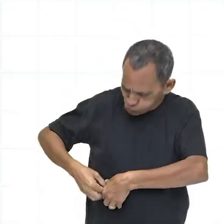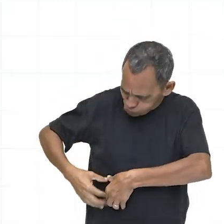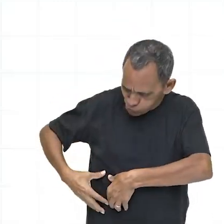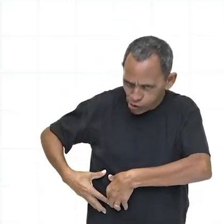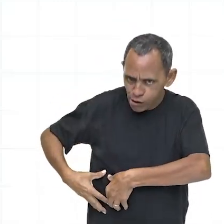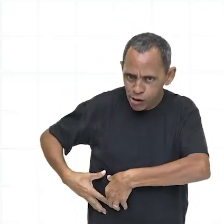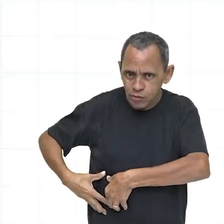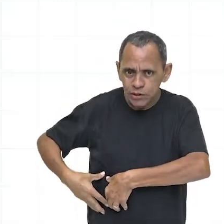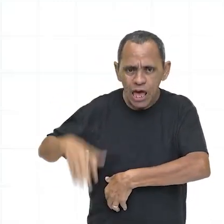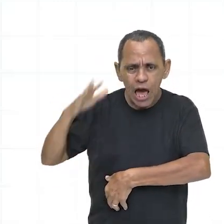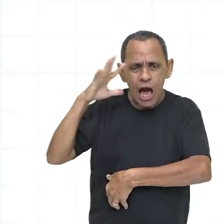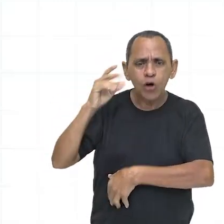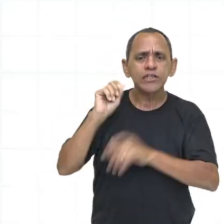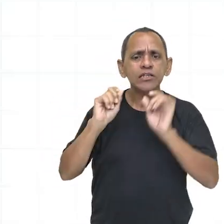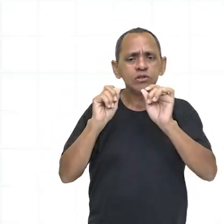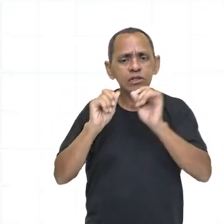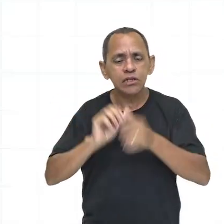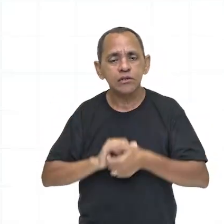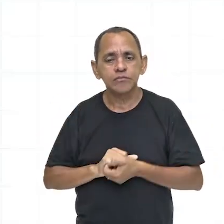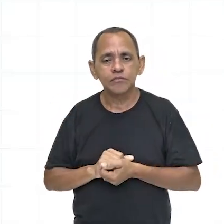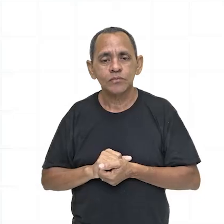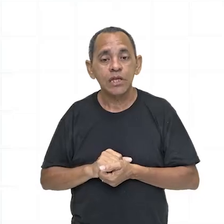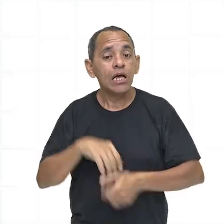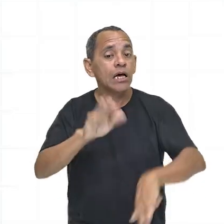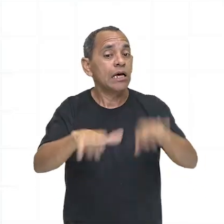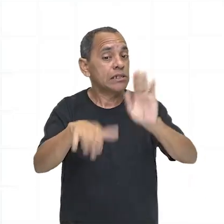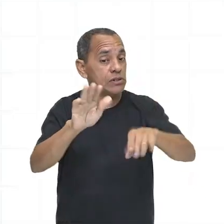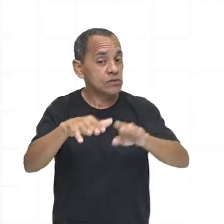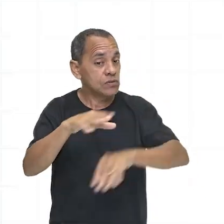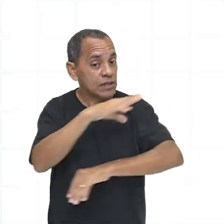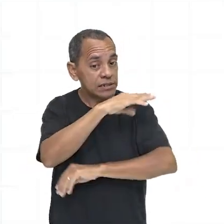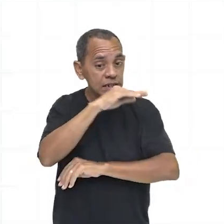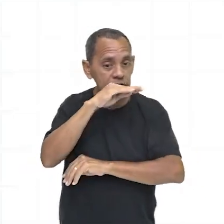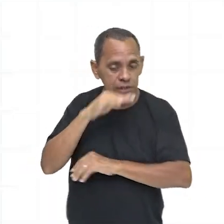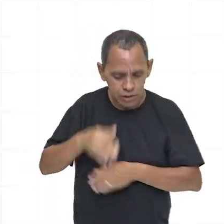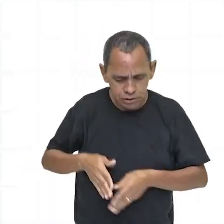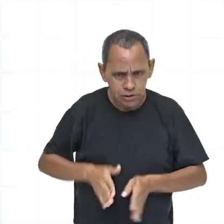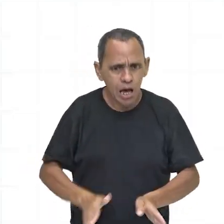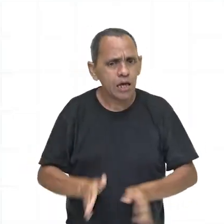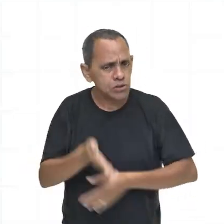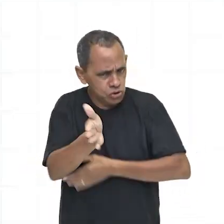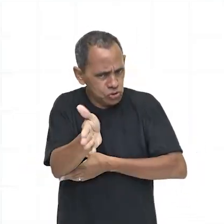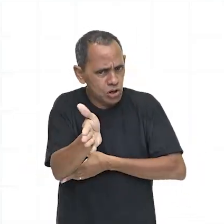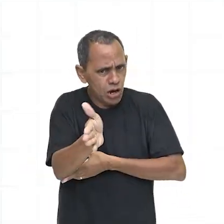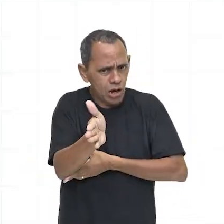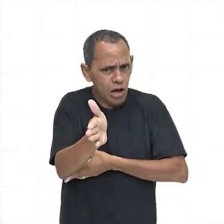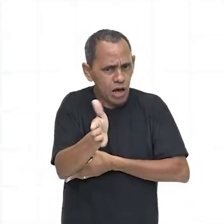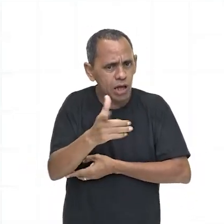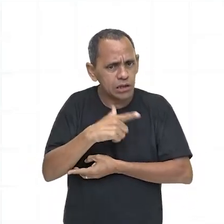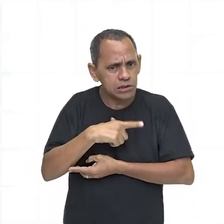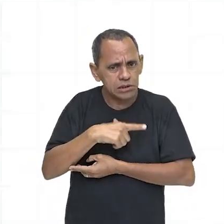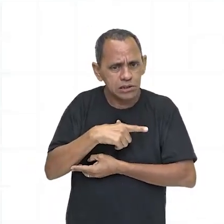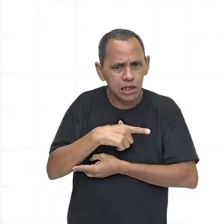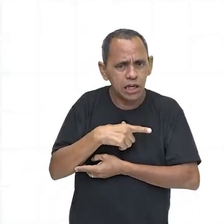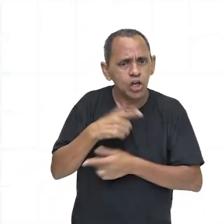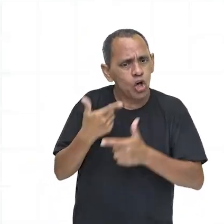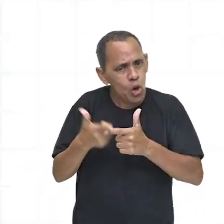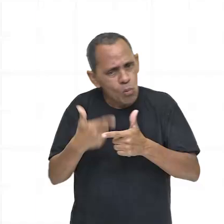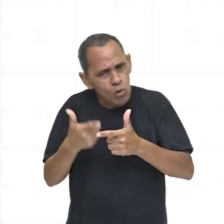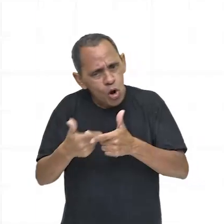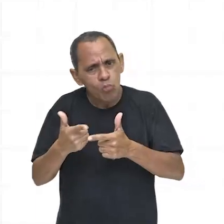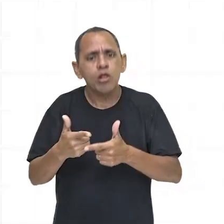vezes, a criança, quando nasce, já nasce com uma deficiência,